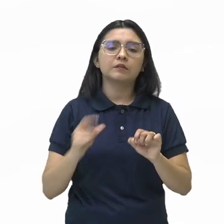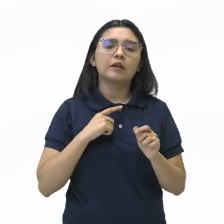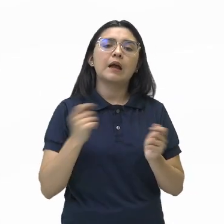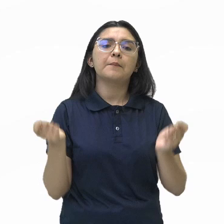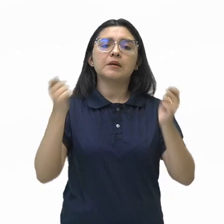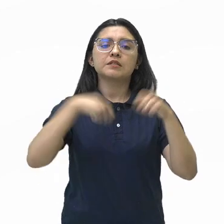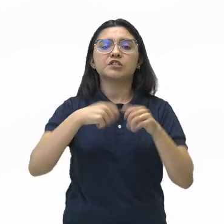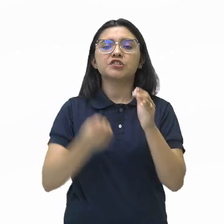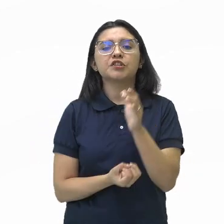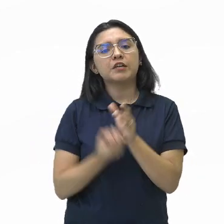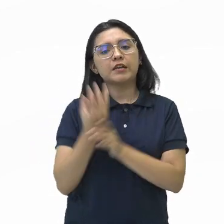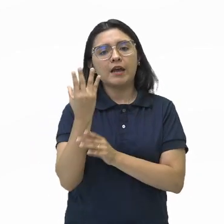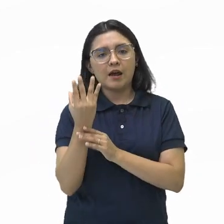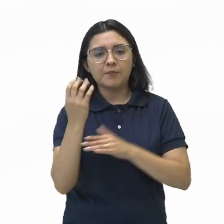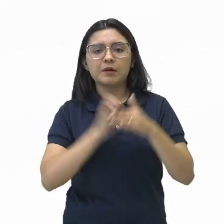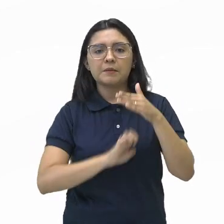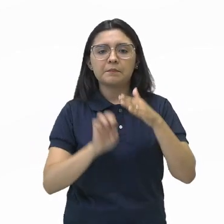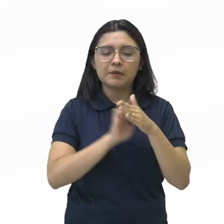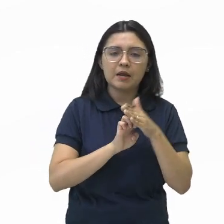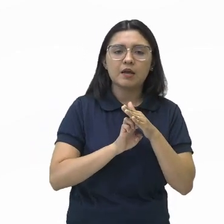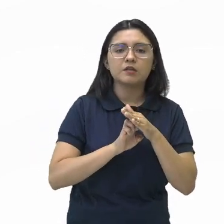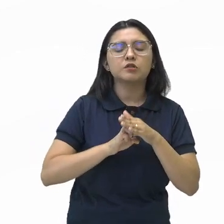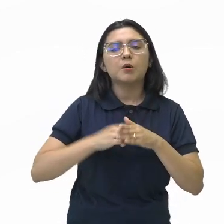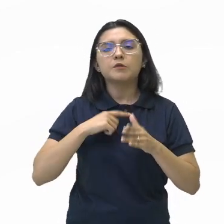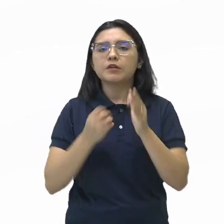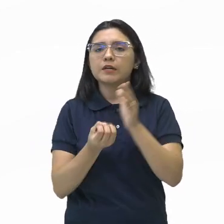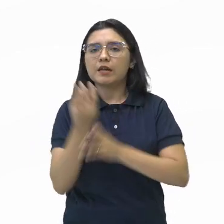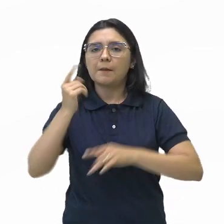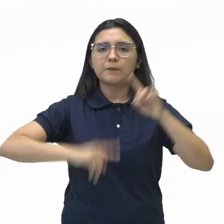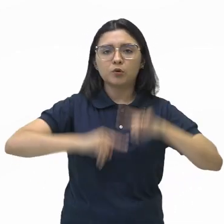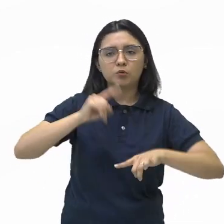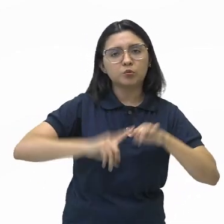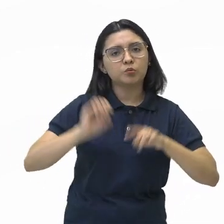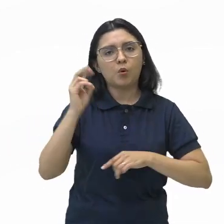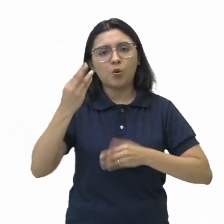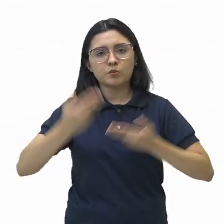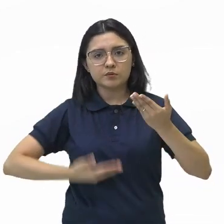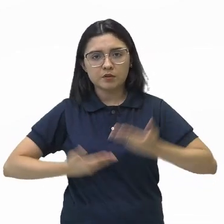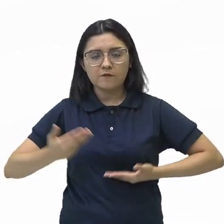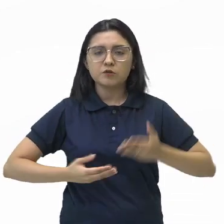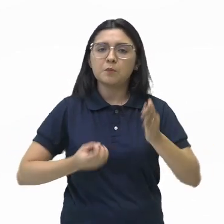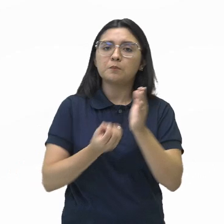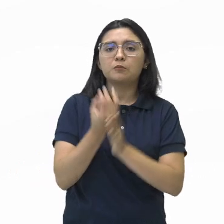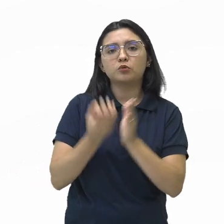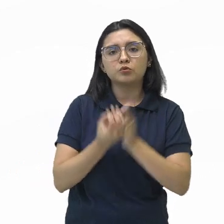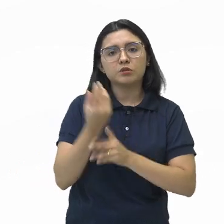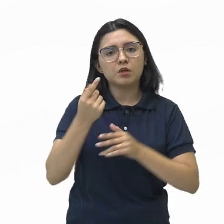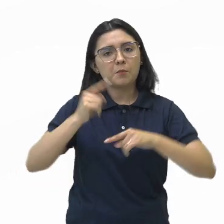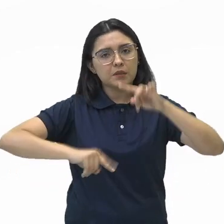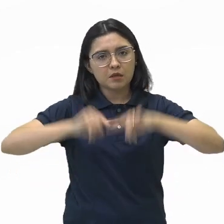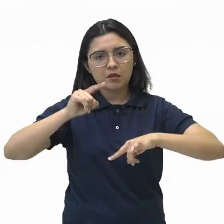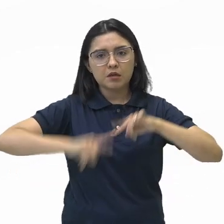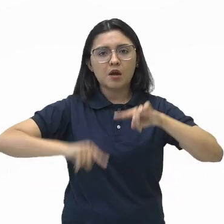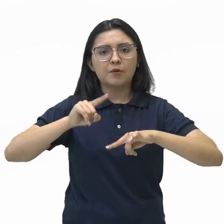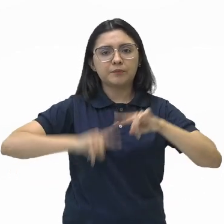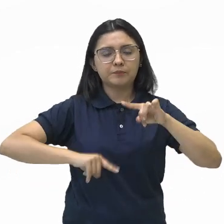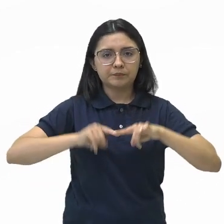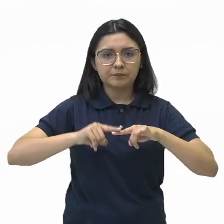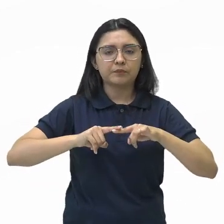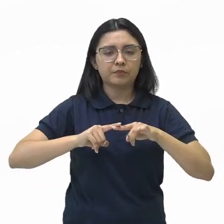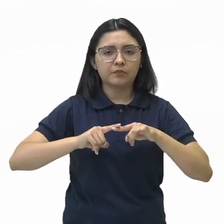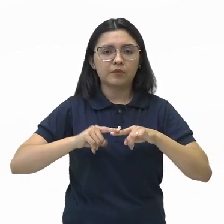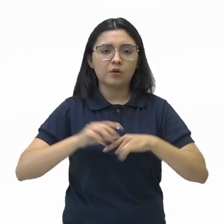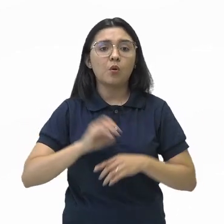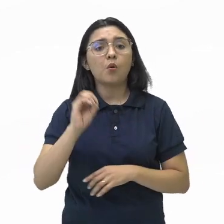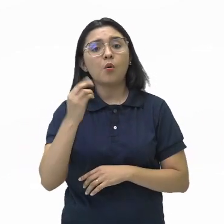capacidade de criar negócios, de fornecer produtos ou serviços, de você produzir determinada coisa, um determinado